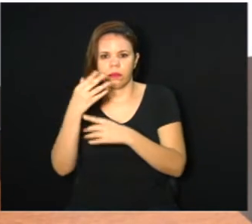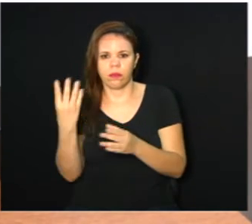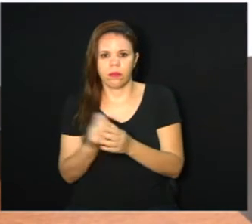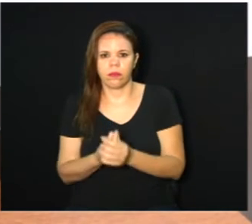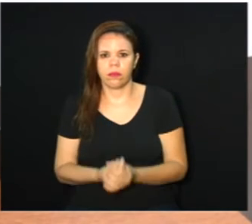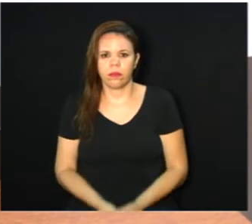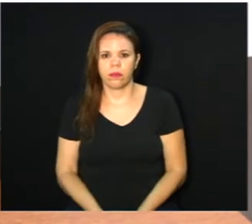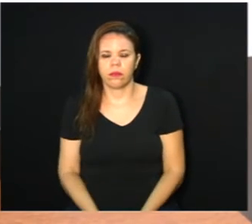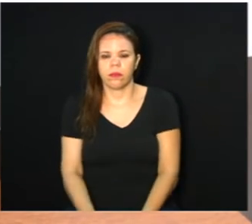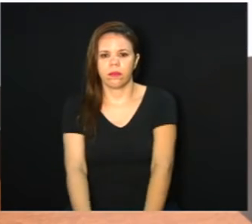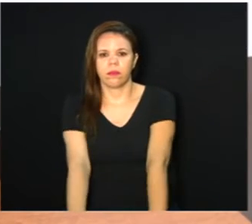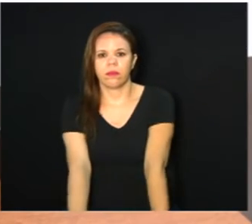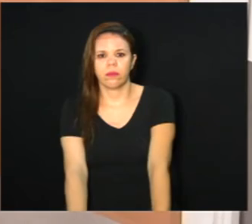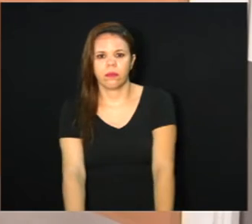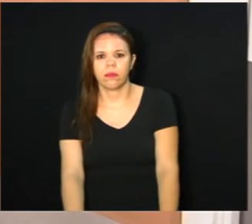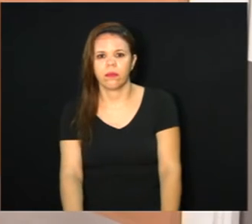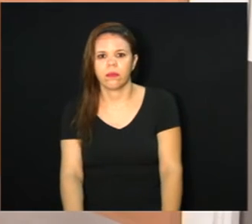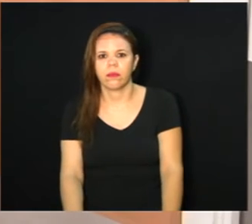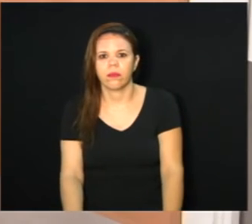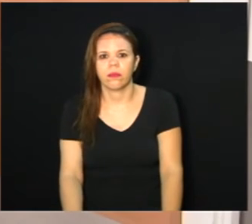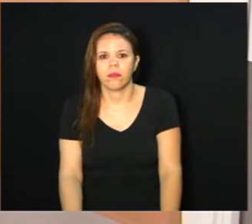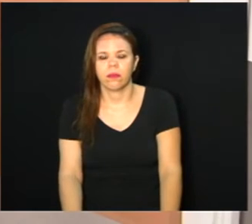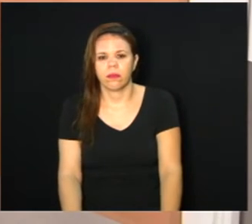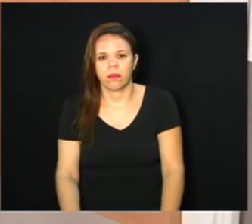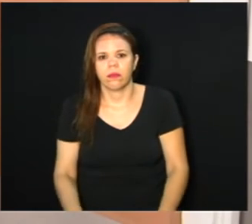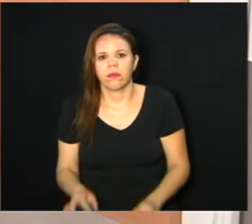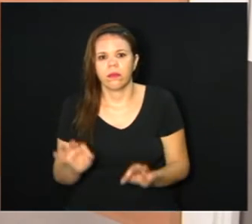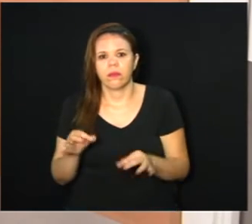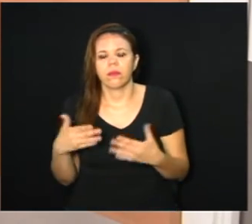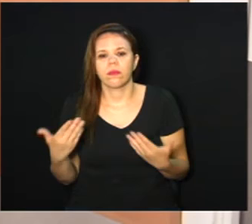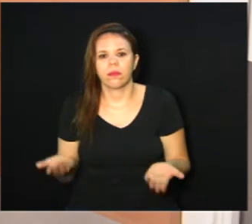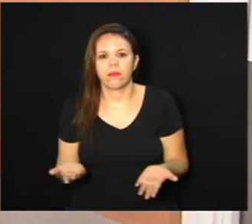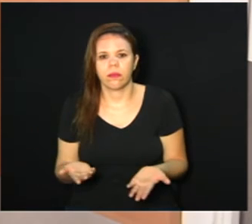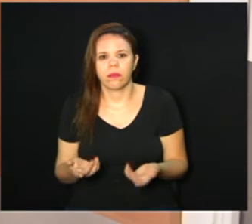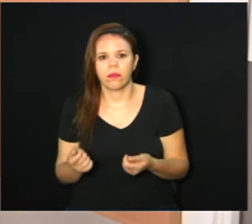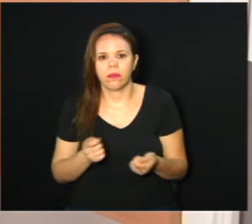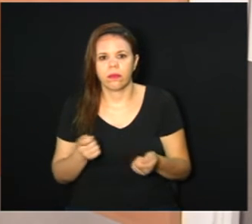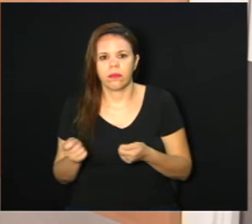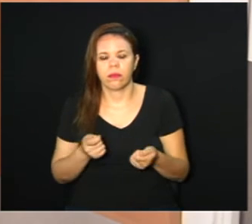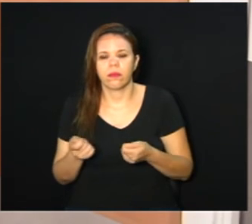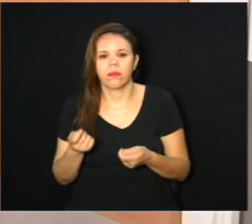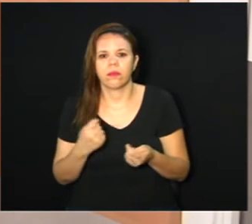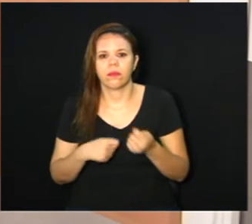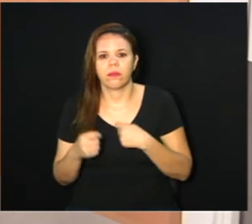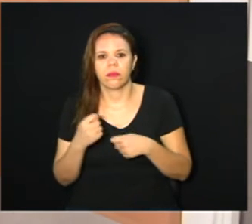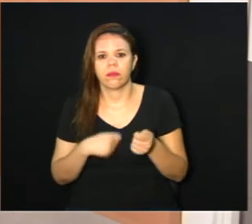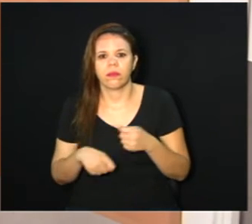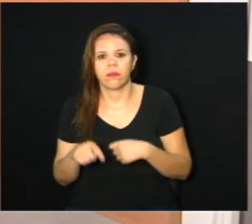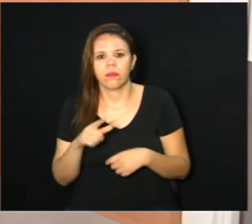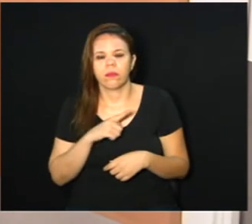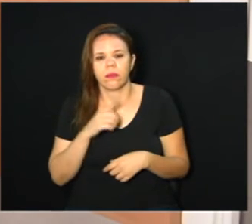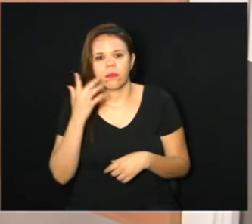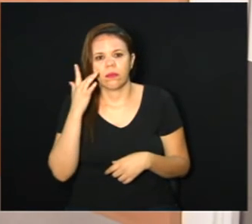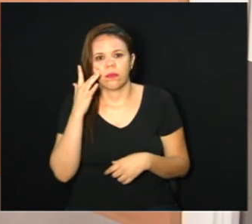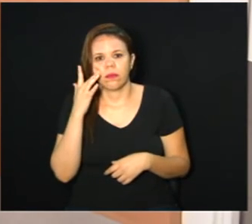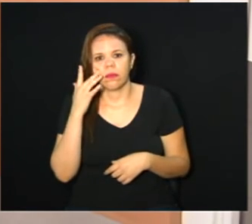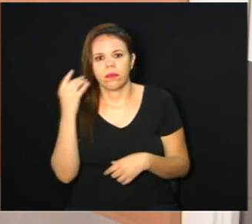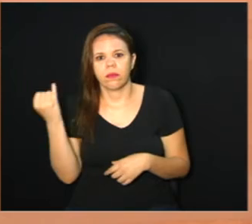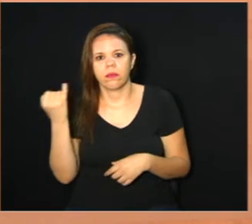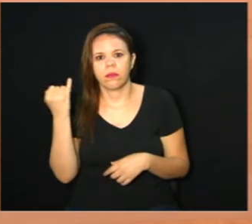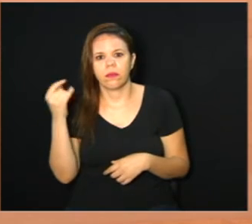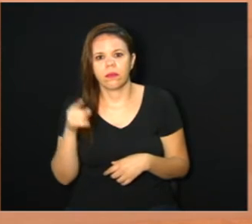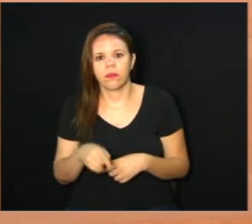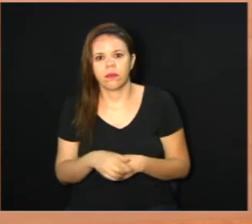implantadas. Entendi. Tá certo. E na questão da economia? Porque eu acho que tem duas frentes importantes